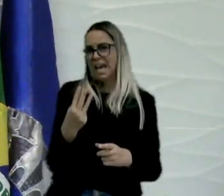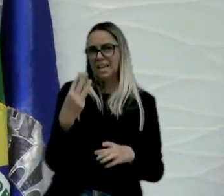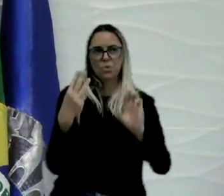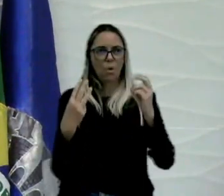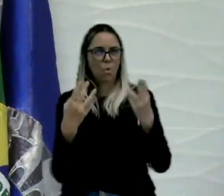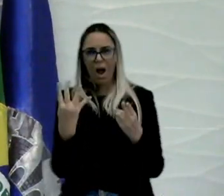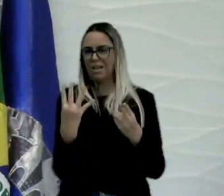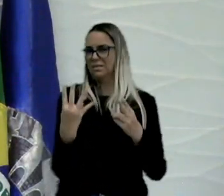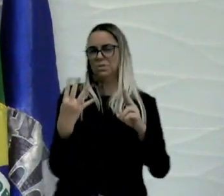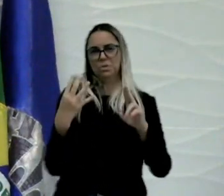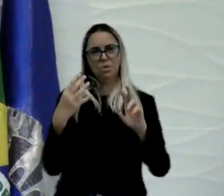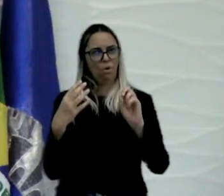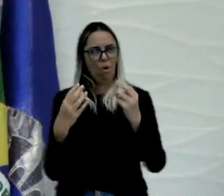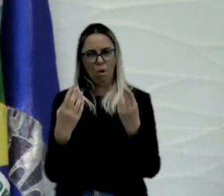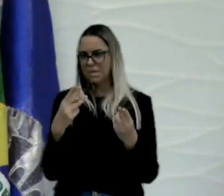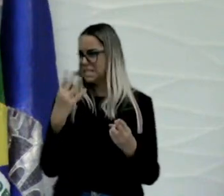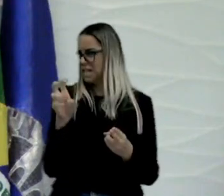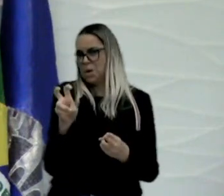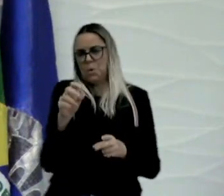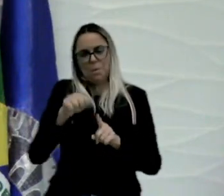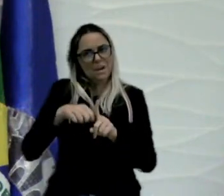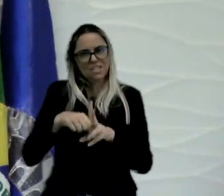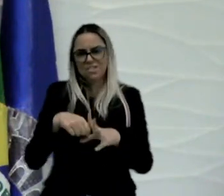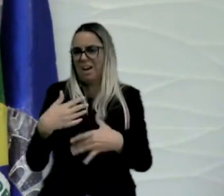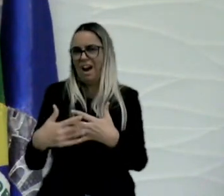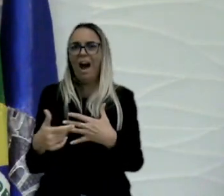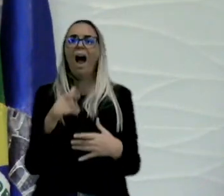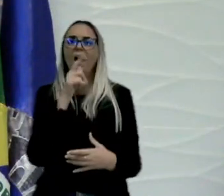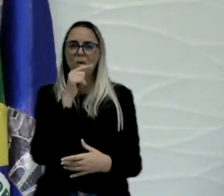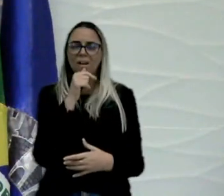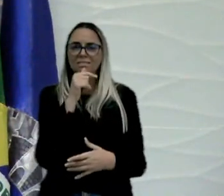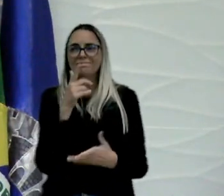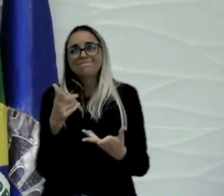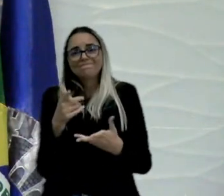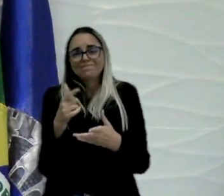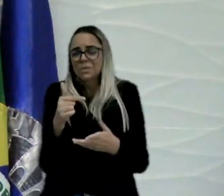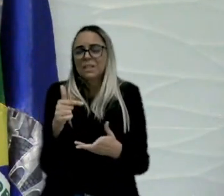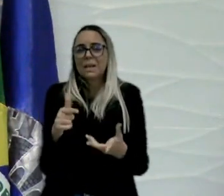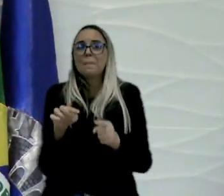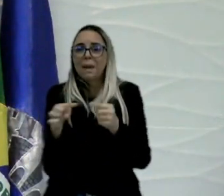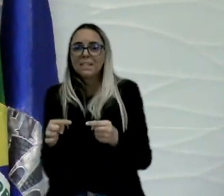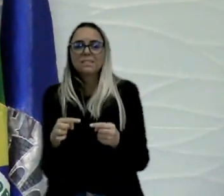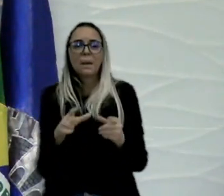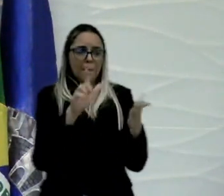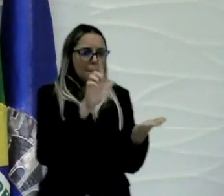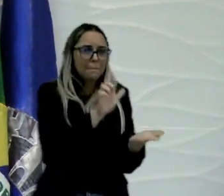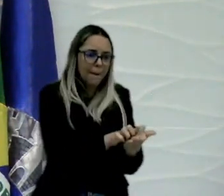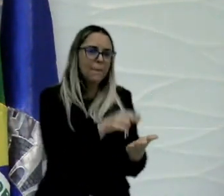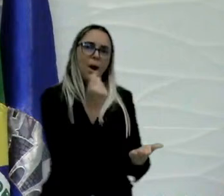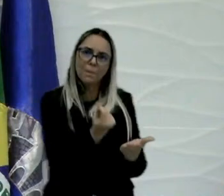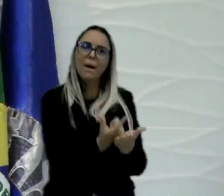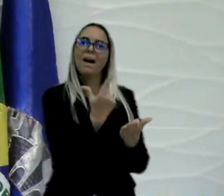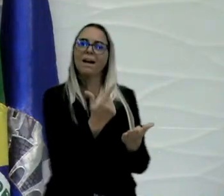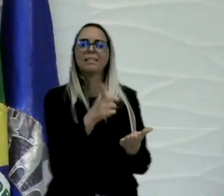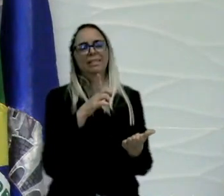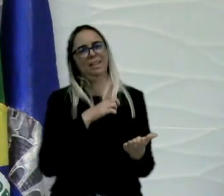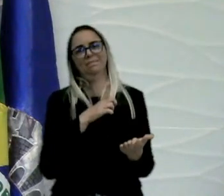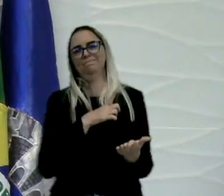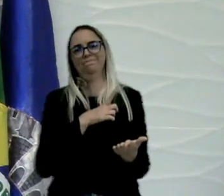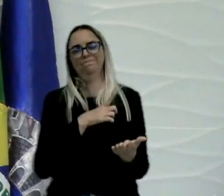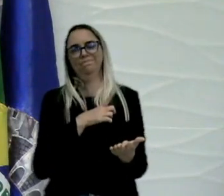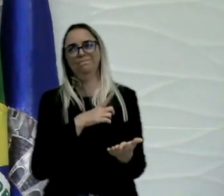meses não chega água agora o papel chega todos os meses para nosso cidadão pagar e se assim ainda não fosse o